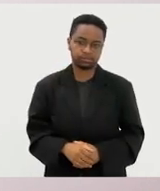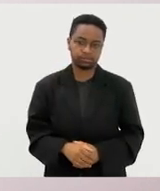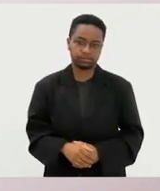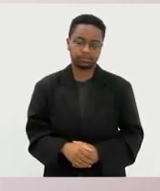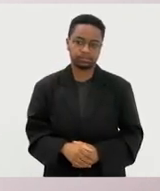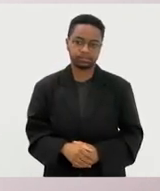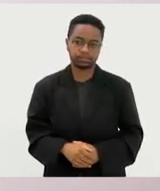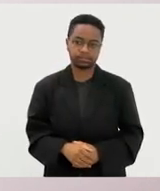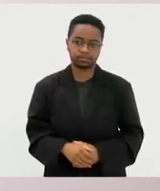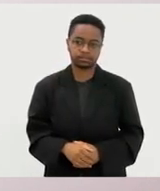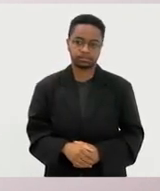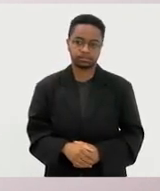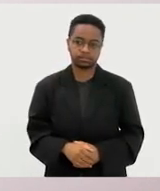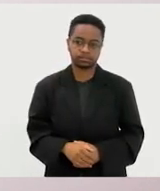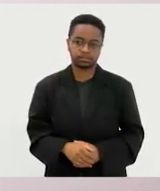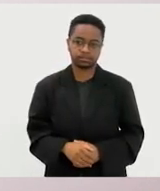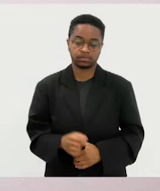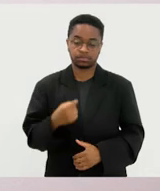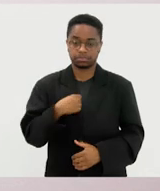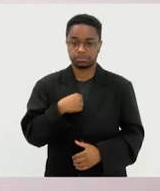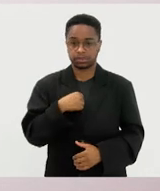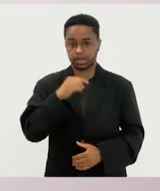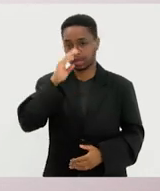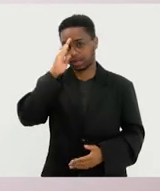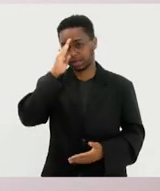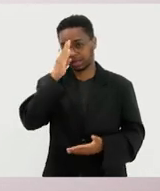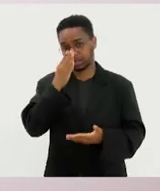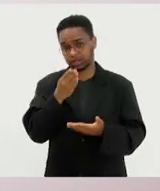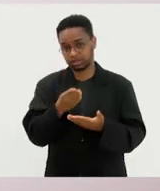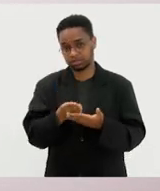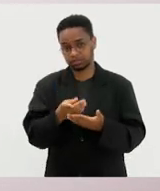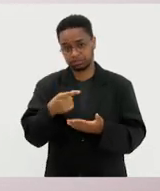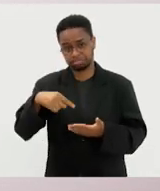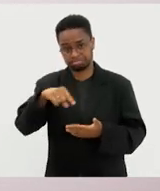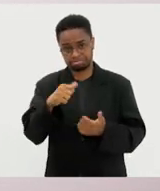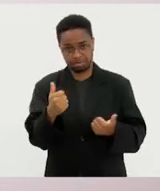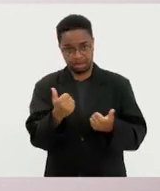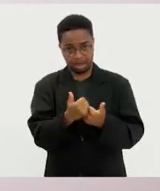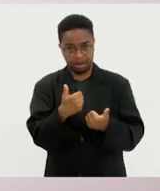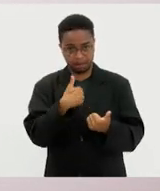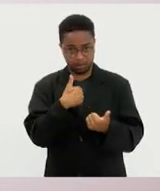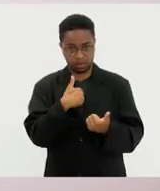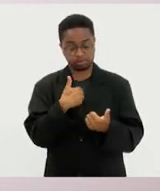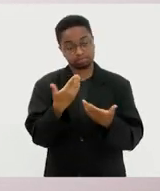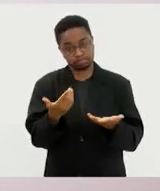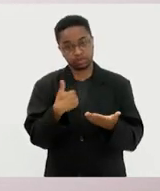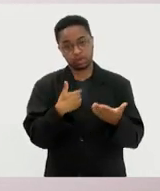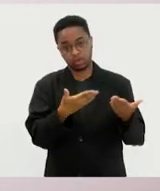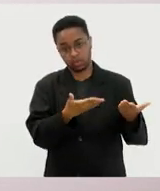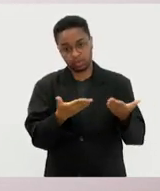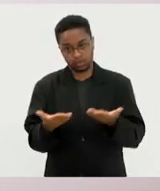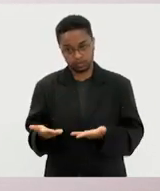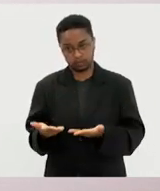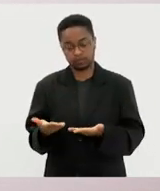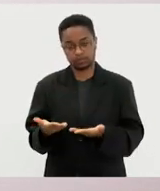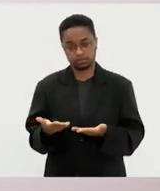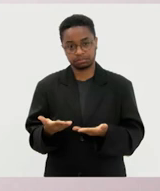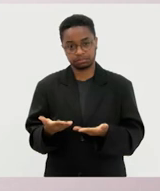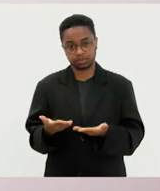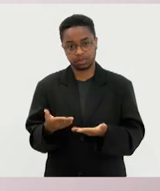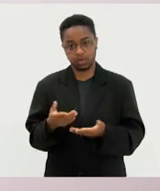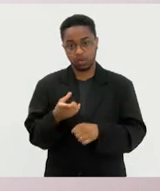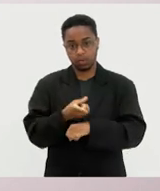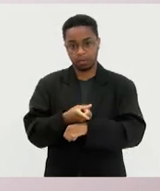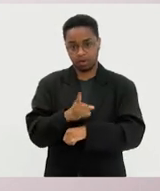Então, creio que tenho o apoio dos senhores. Eu convoco, então, está convocada para